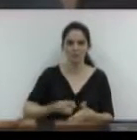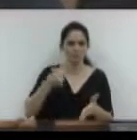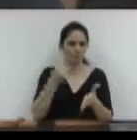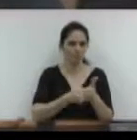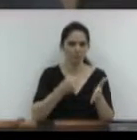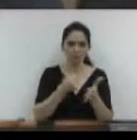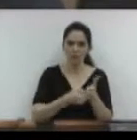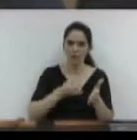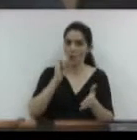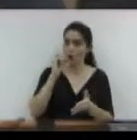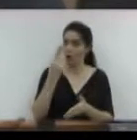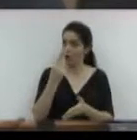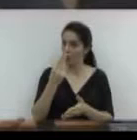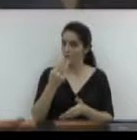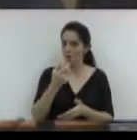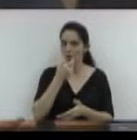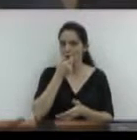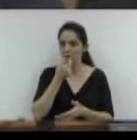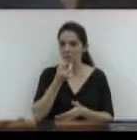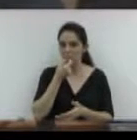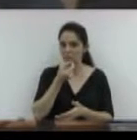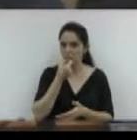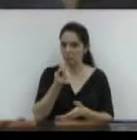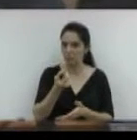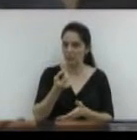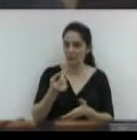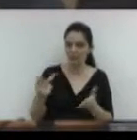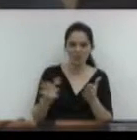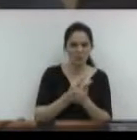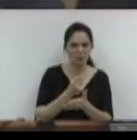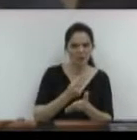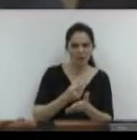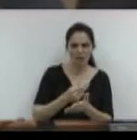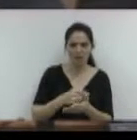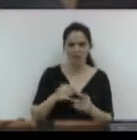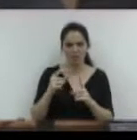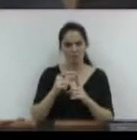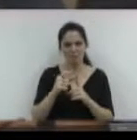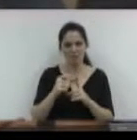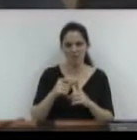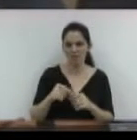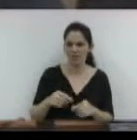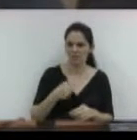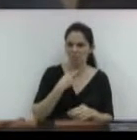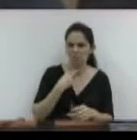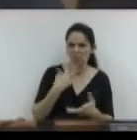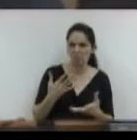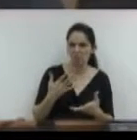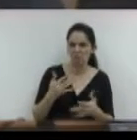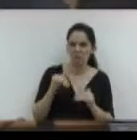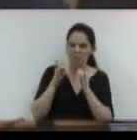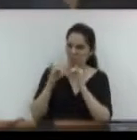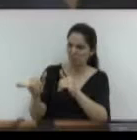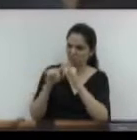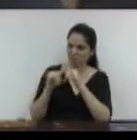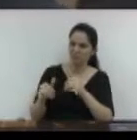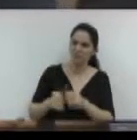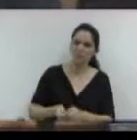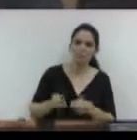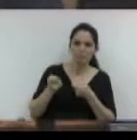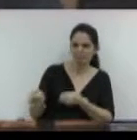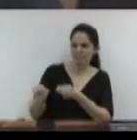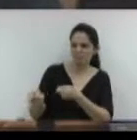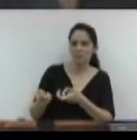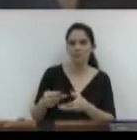ou palavras outro parlamentar, a mesa ou a comissão ou seus respectivos